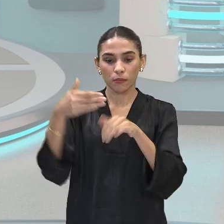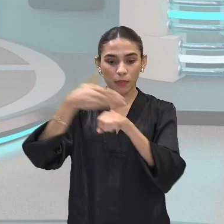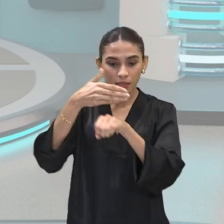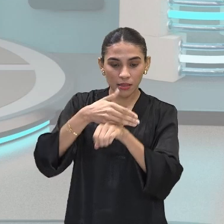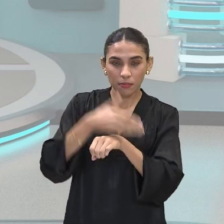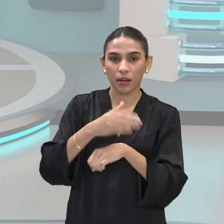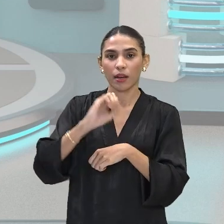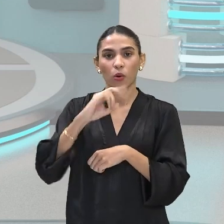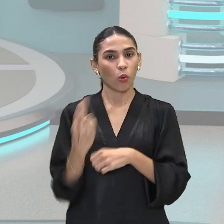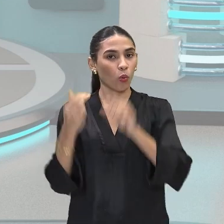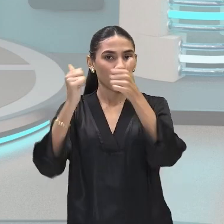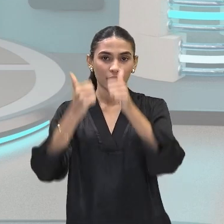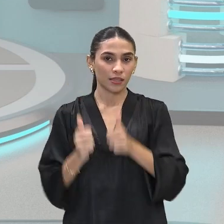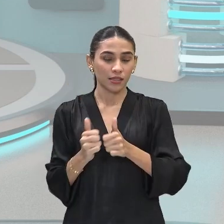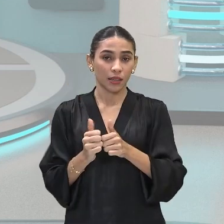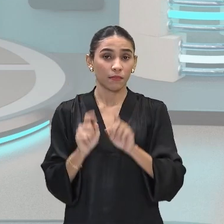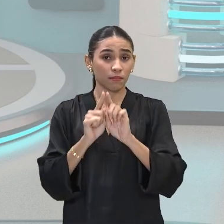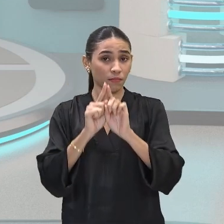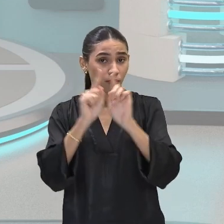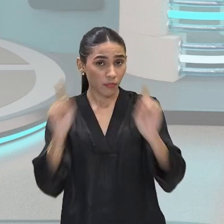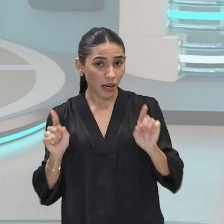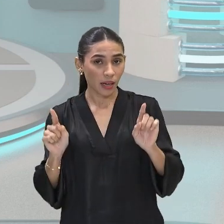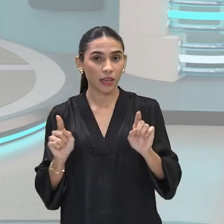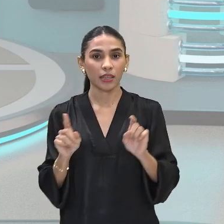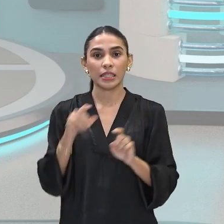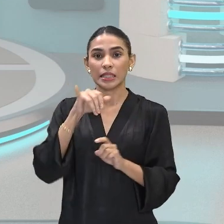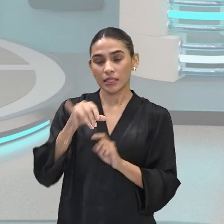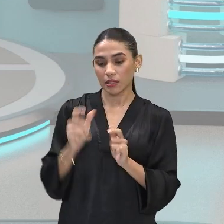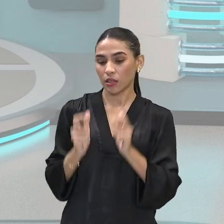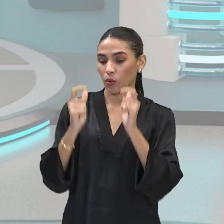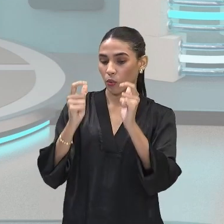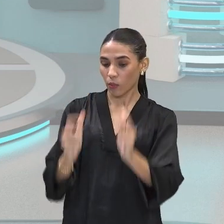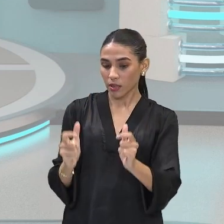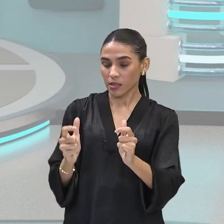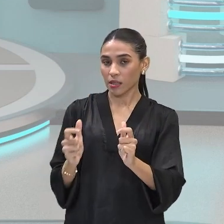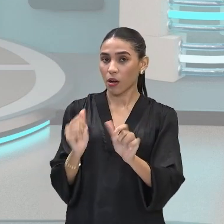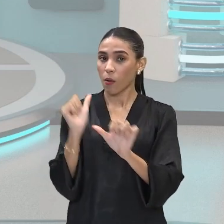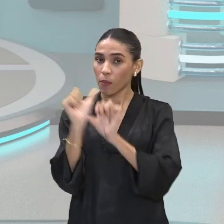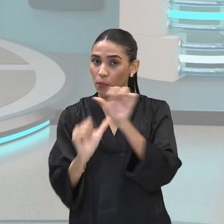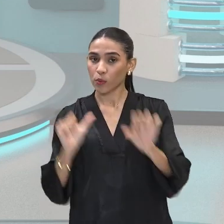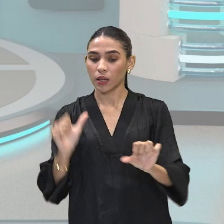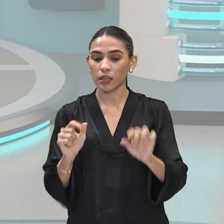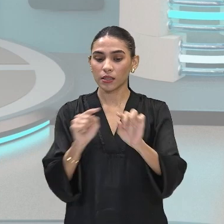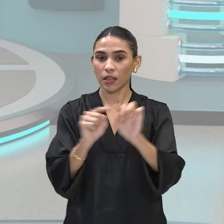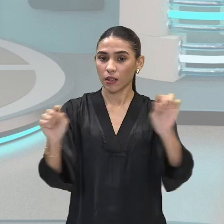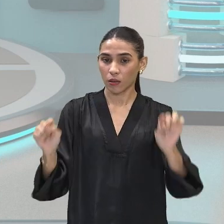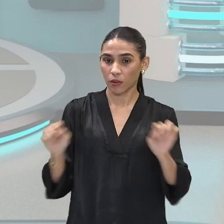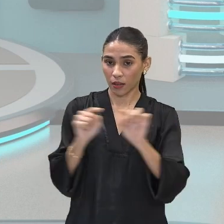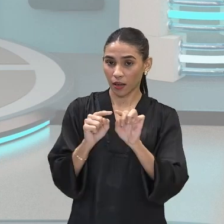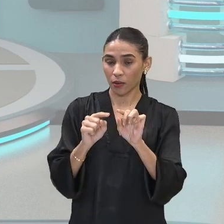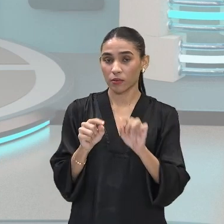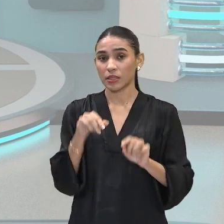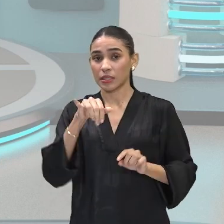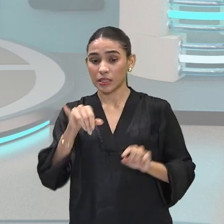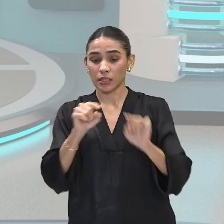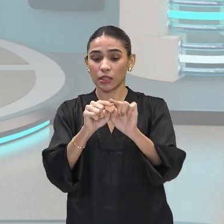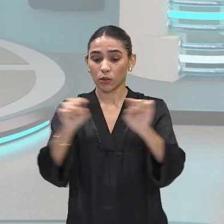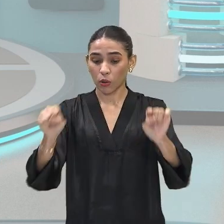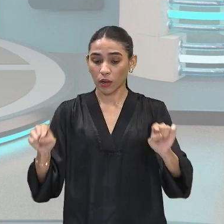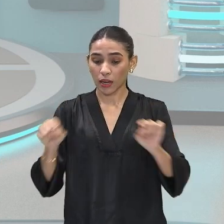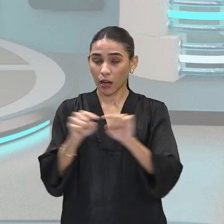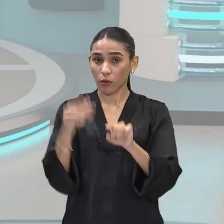quando falamos desta ocupação, dessa transformação do espaço, mesmo sendo um espaço